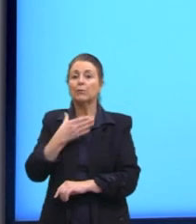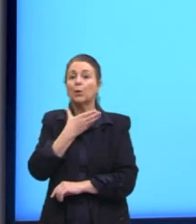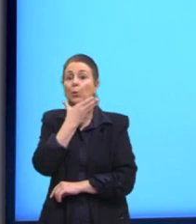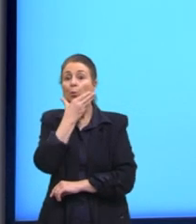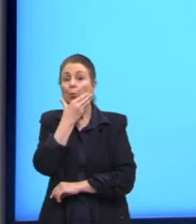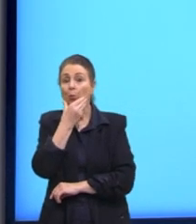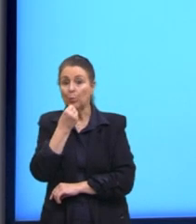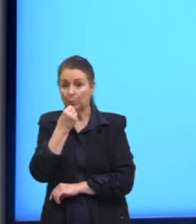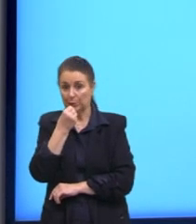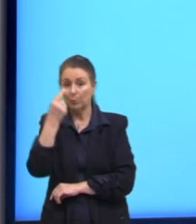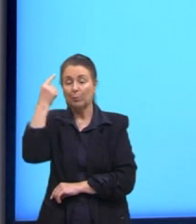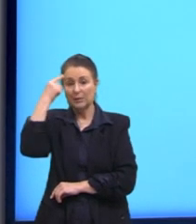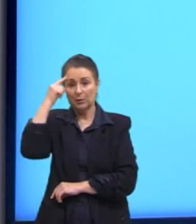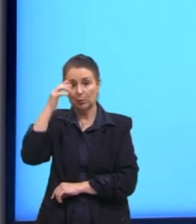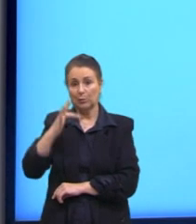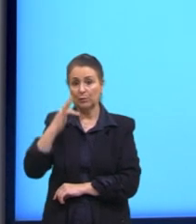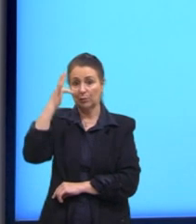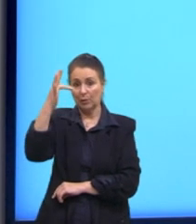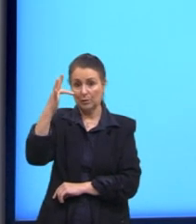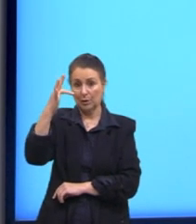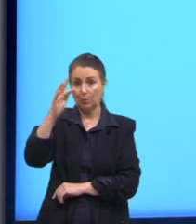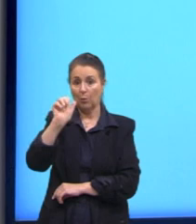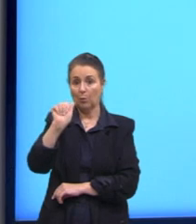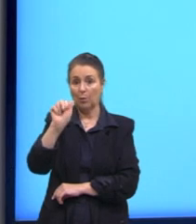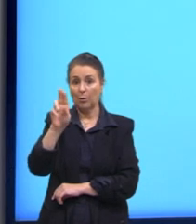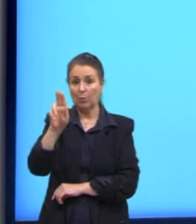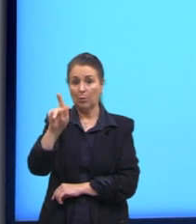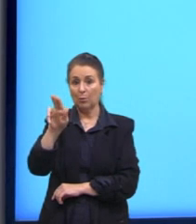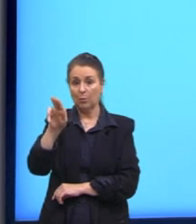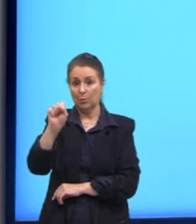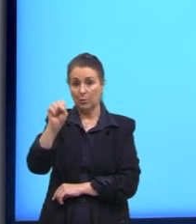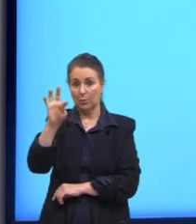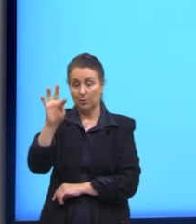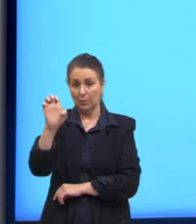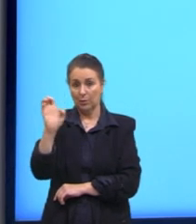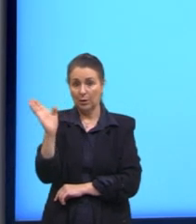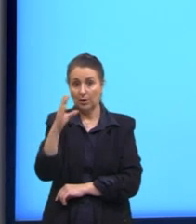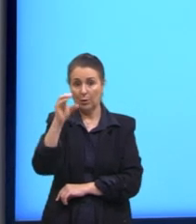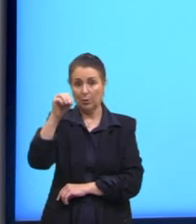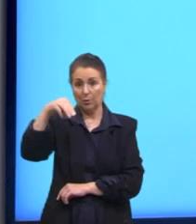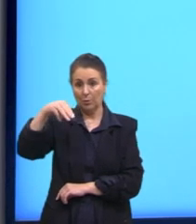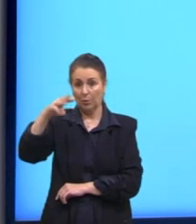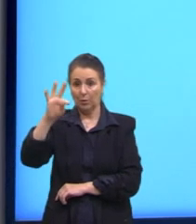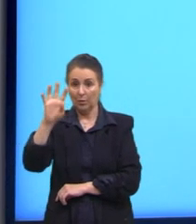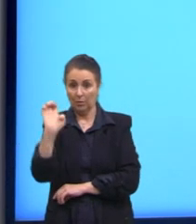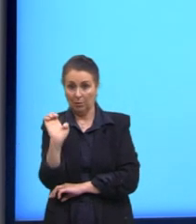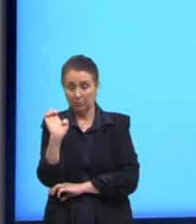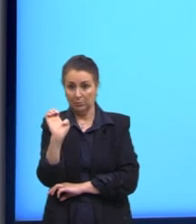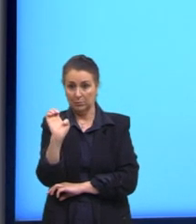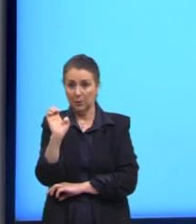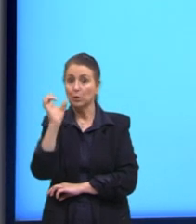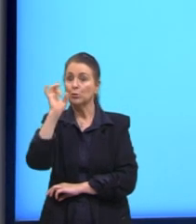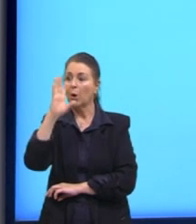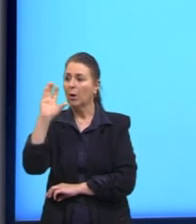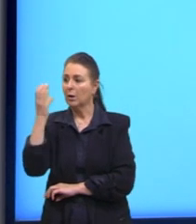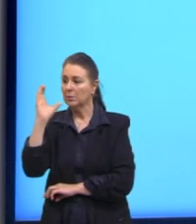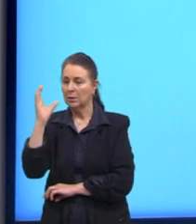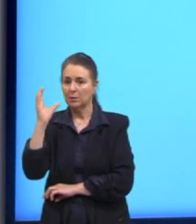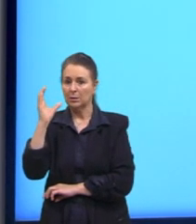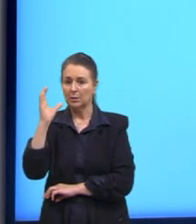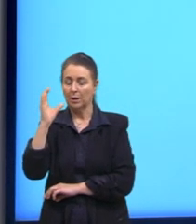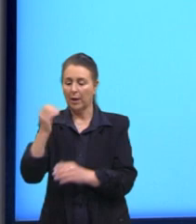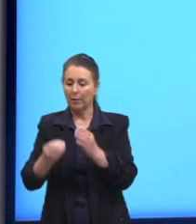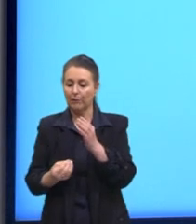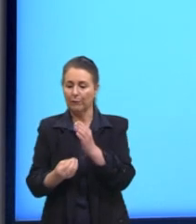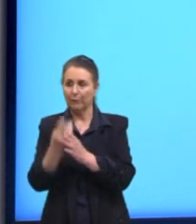Auguste Comte, somente a ciência seria a fonte do verdadeiro conhecimento. Essa concepção vai